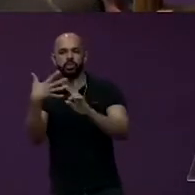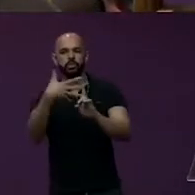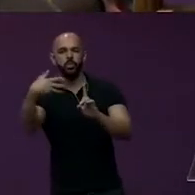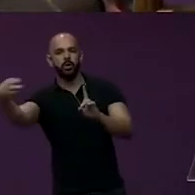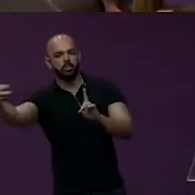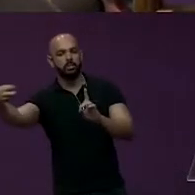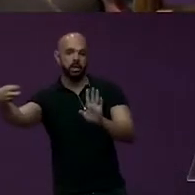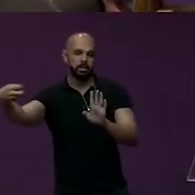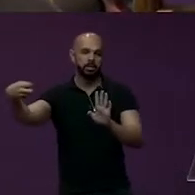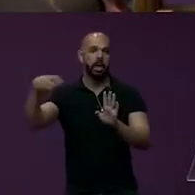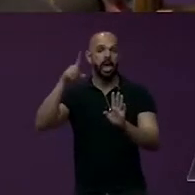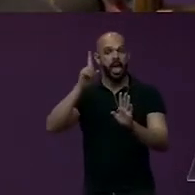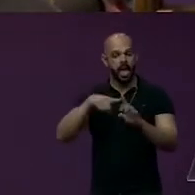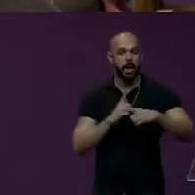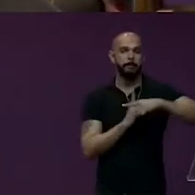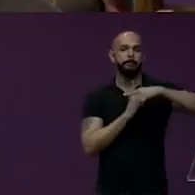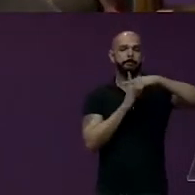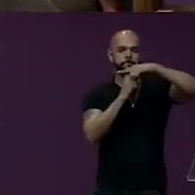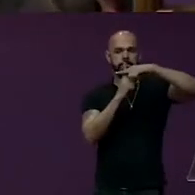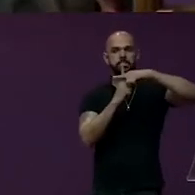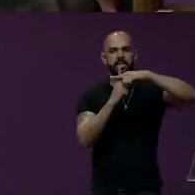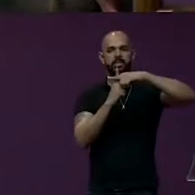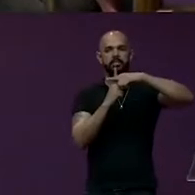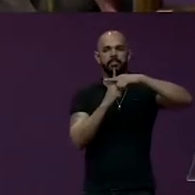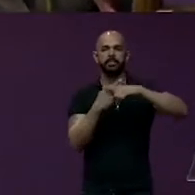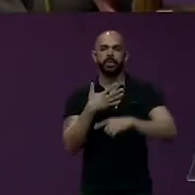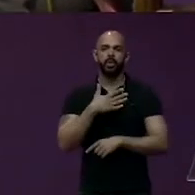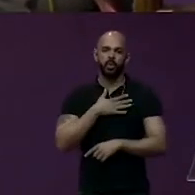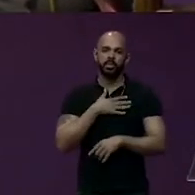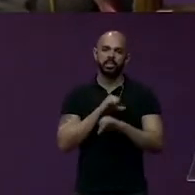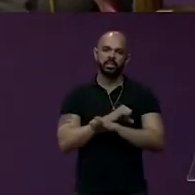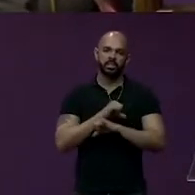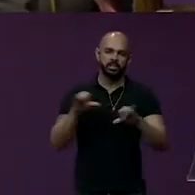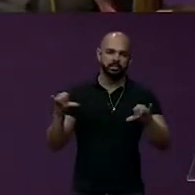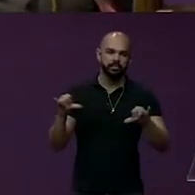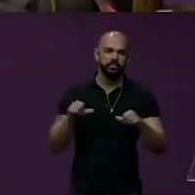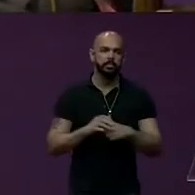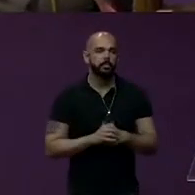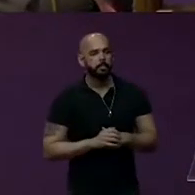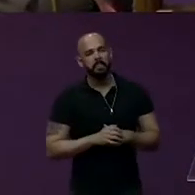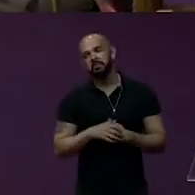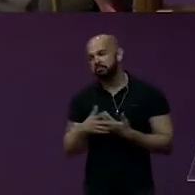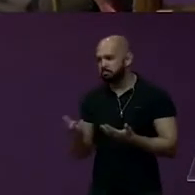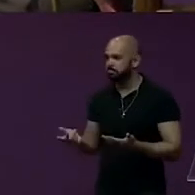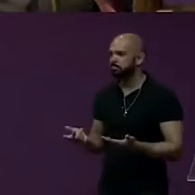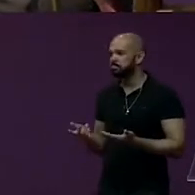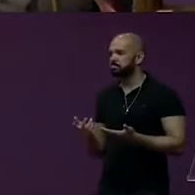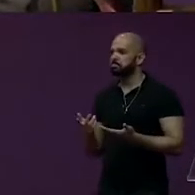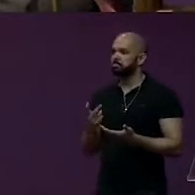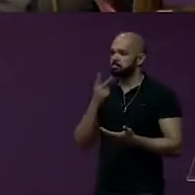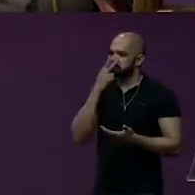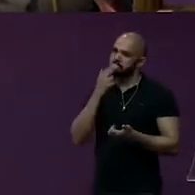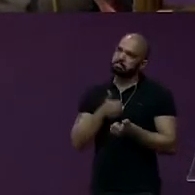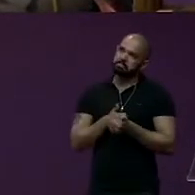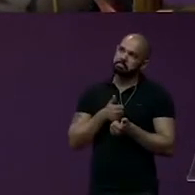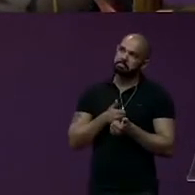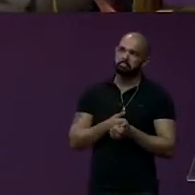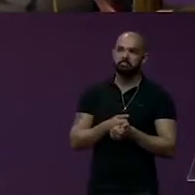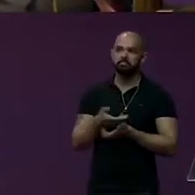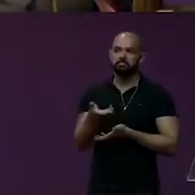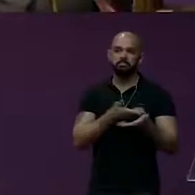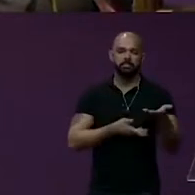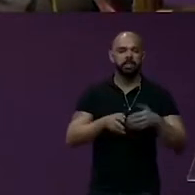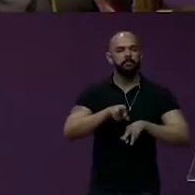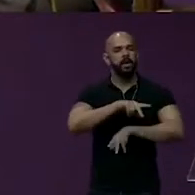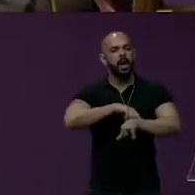acho que esse é um aceno positivo que eu gostaria de colocar. No mais, eu acho que nós temos lidado com